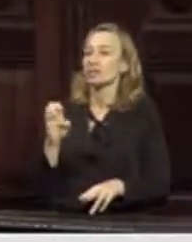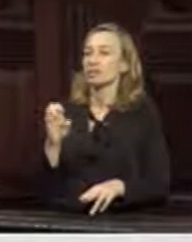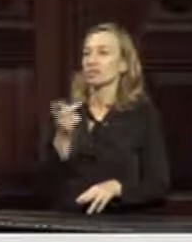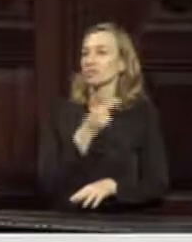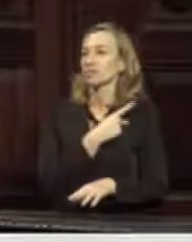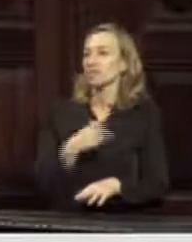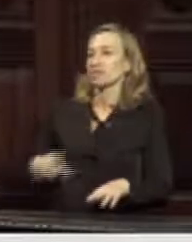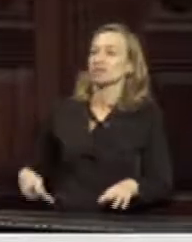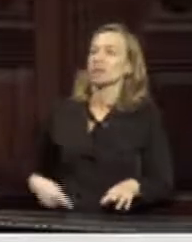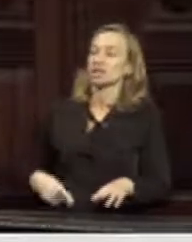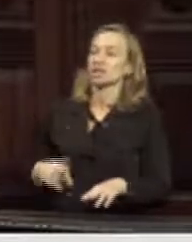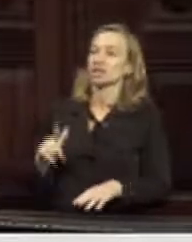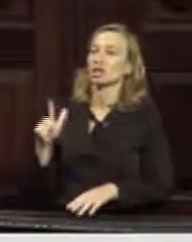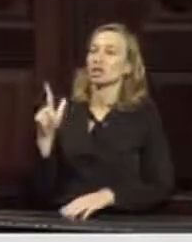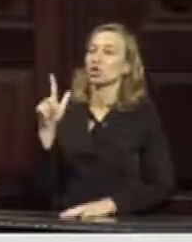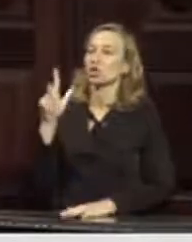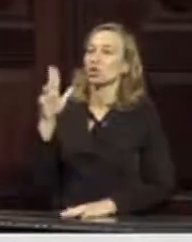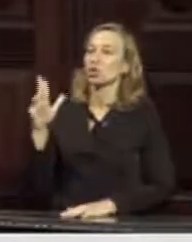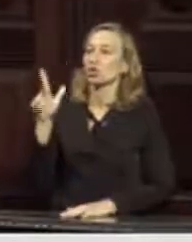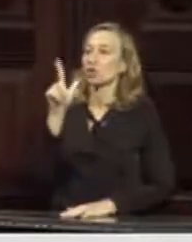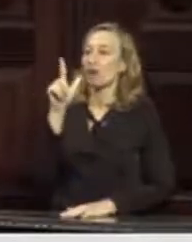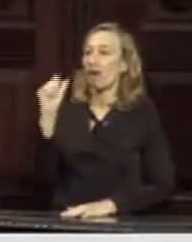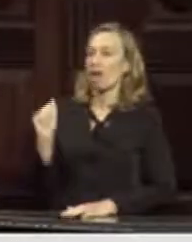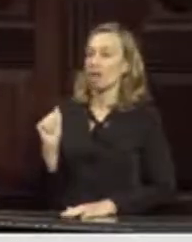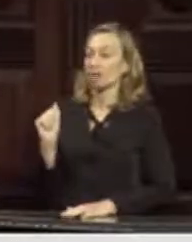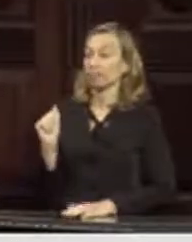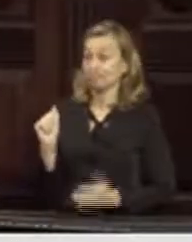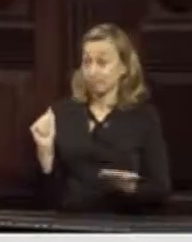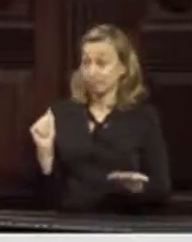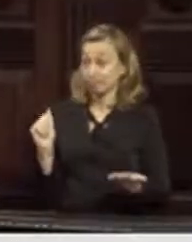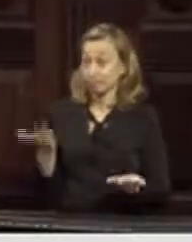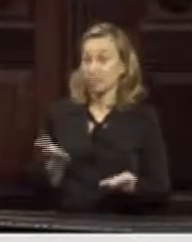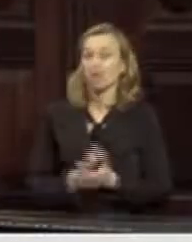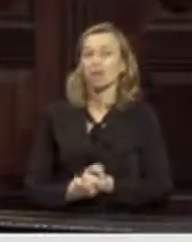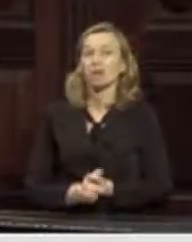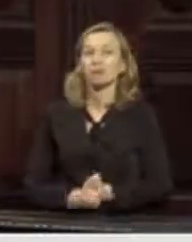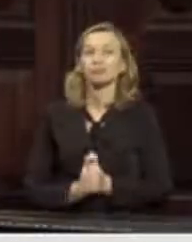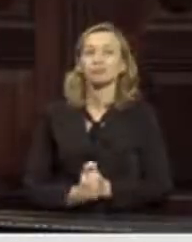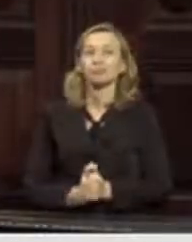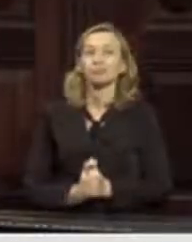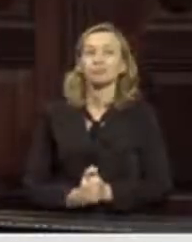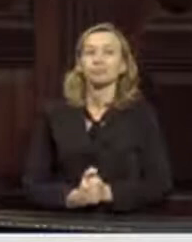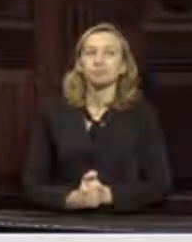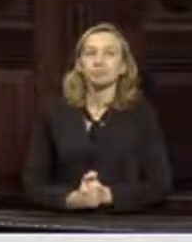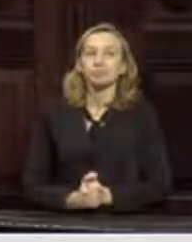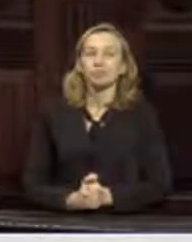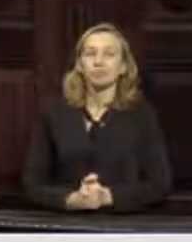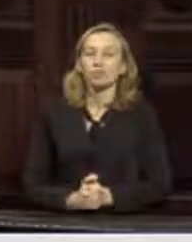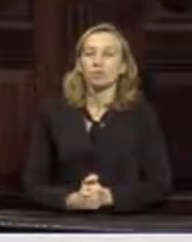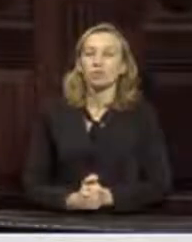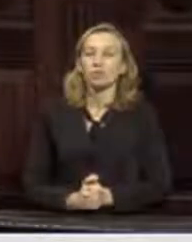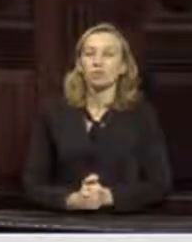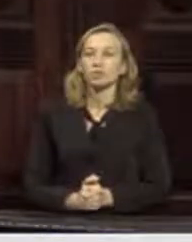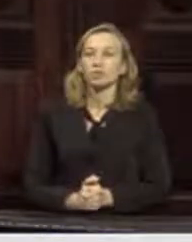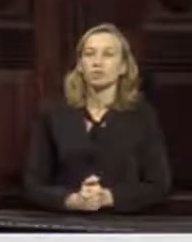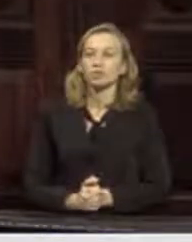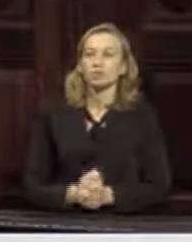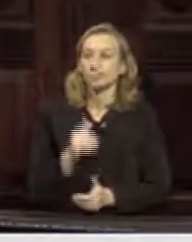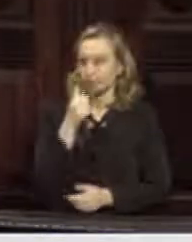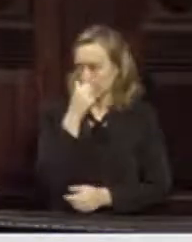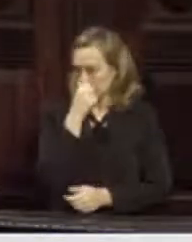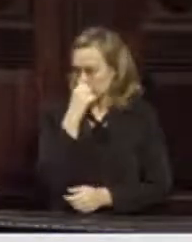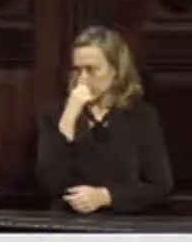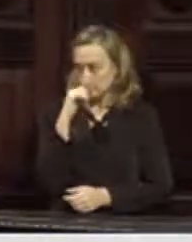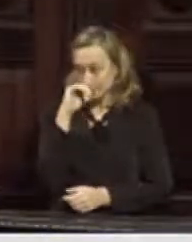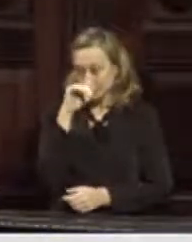nosso país, levando o presidente Temer, ilegítimo, a assumir a presidência